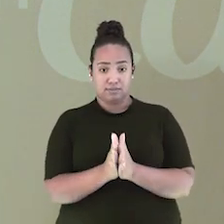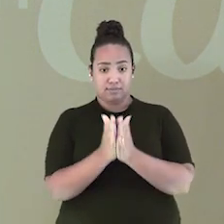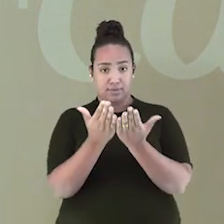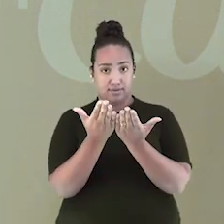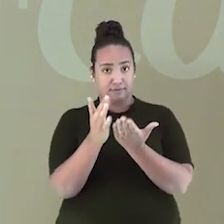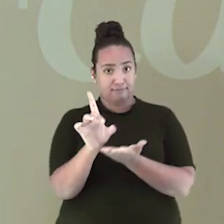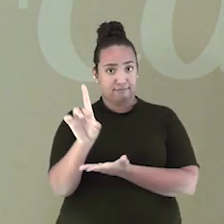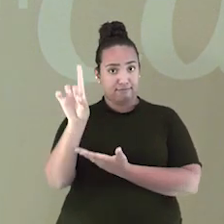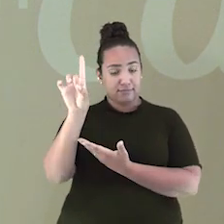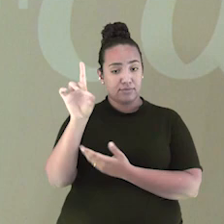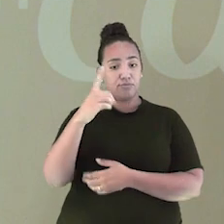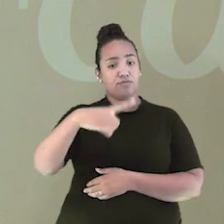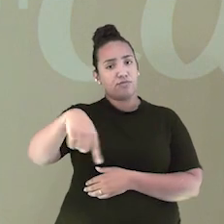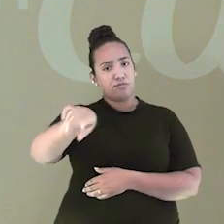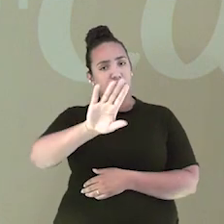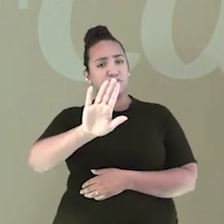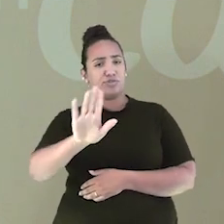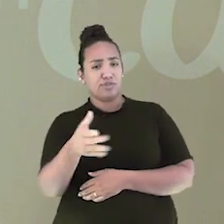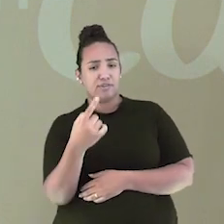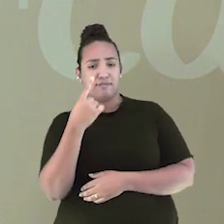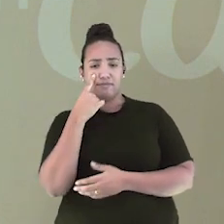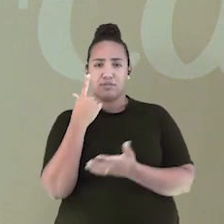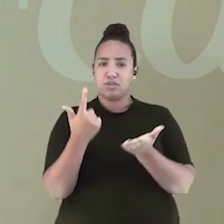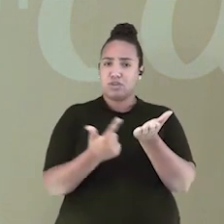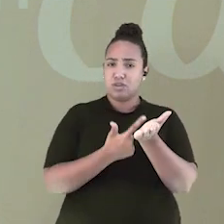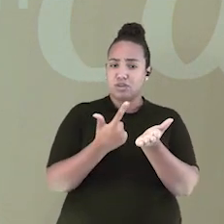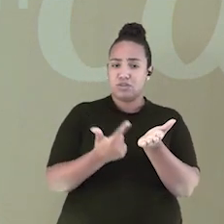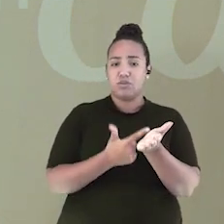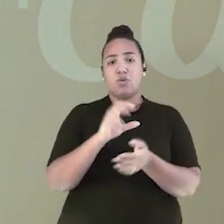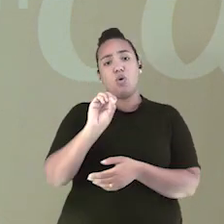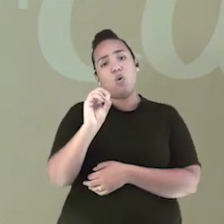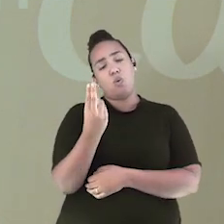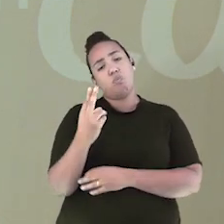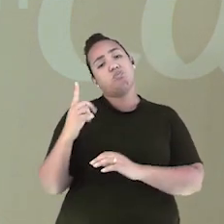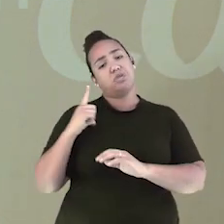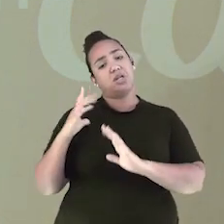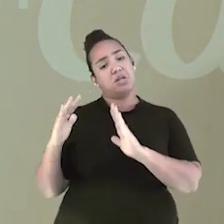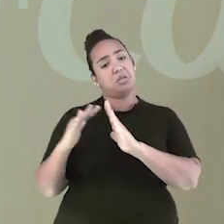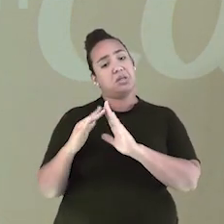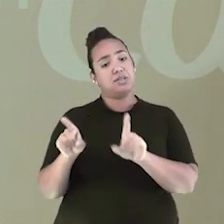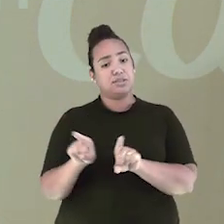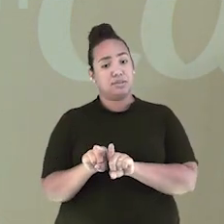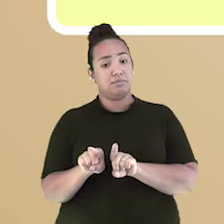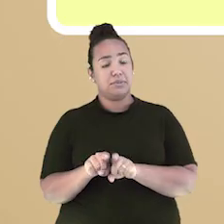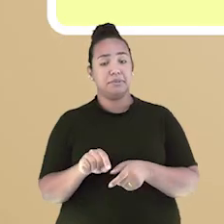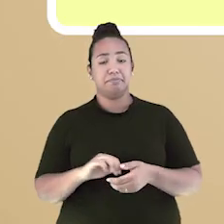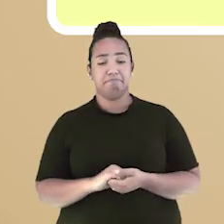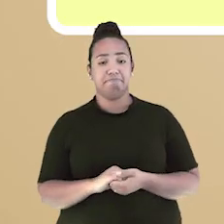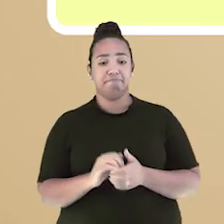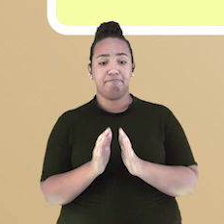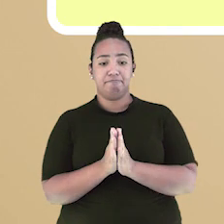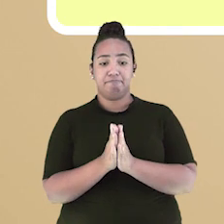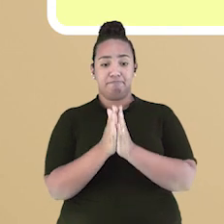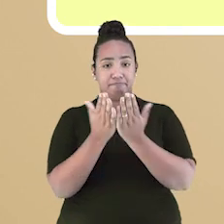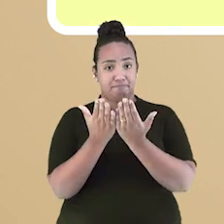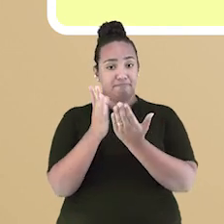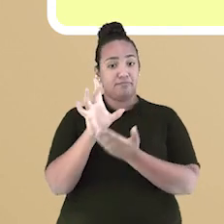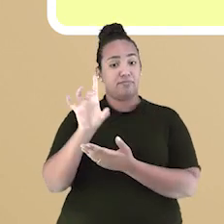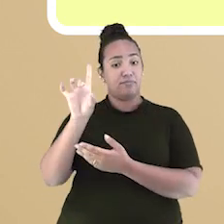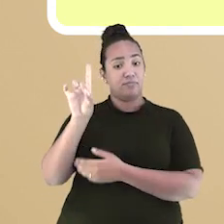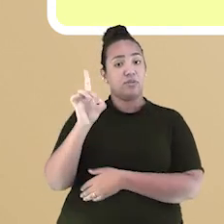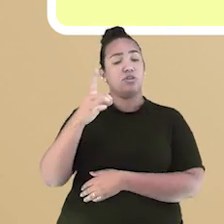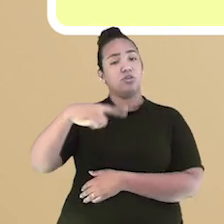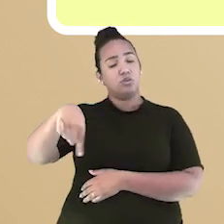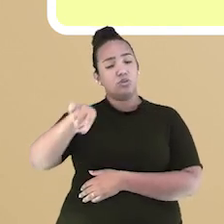Bíblia Sagrada. Muitos de vocês já devem ter visto esse livro ou devem ter ele em casa mesmo. A Bíblia é uma das